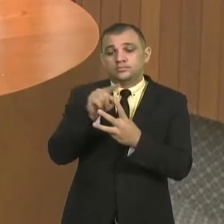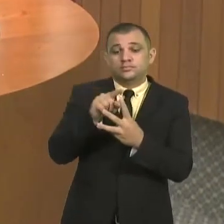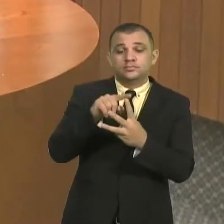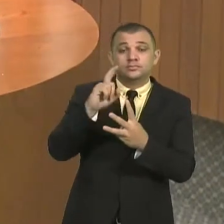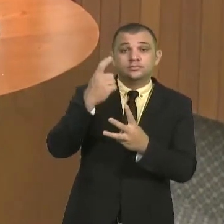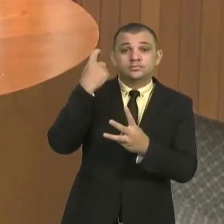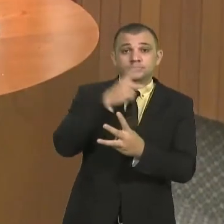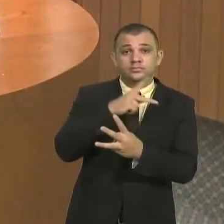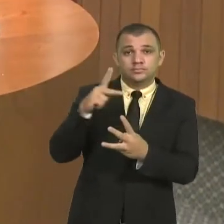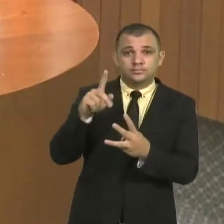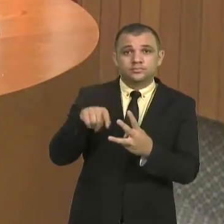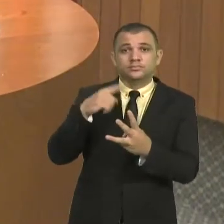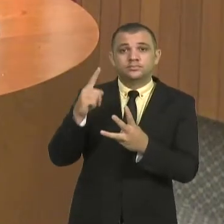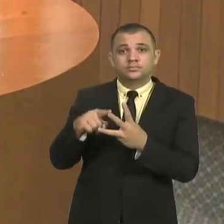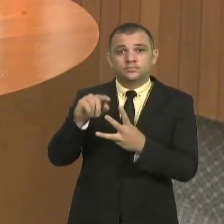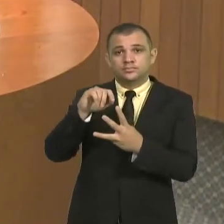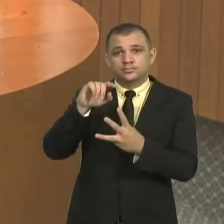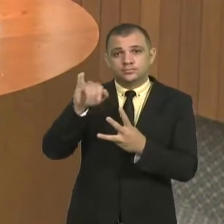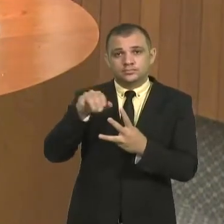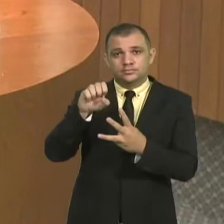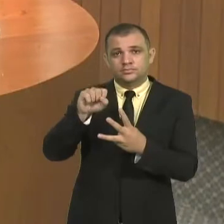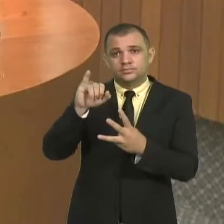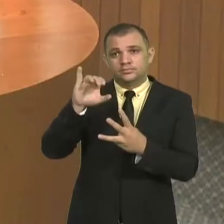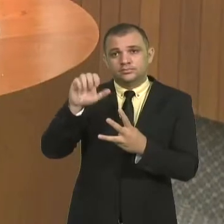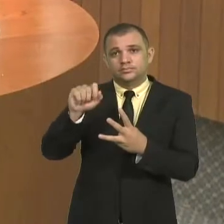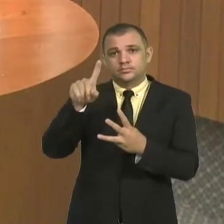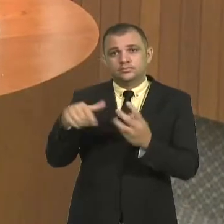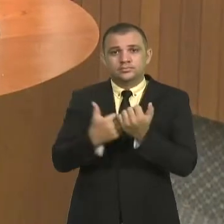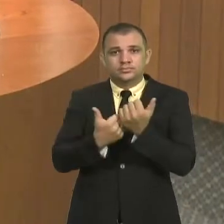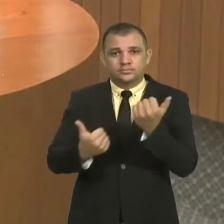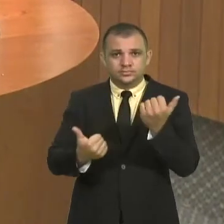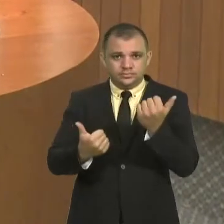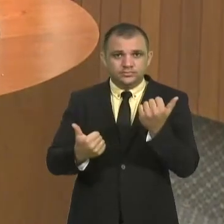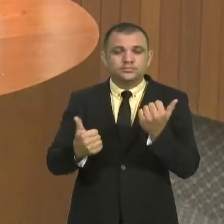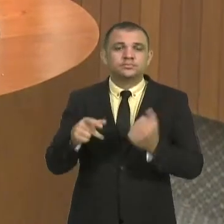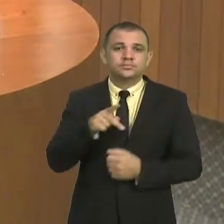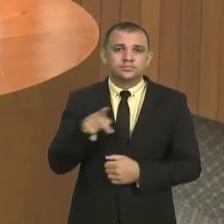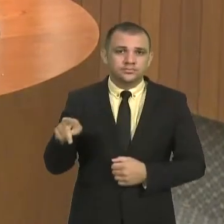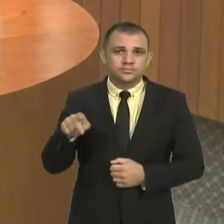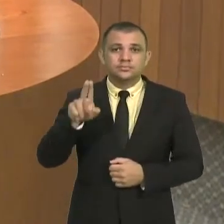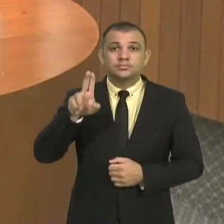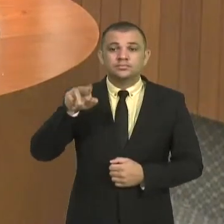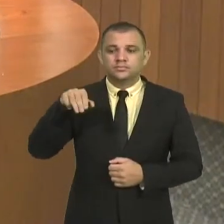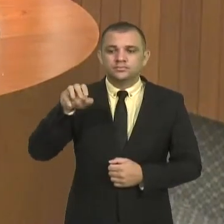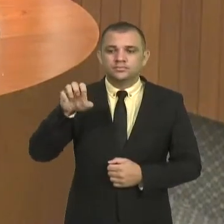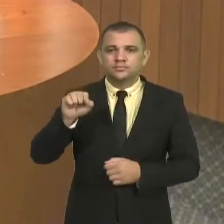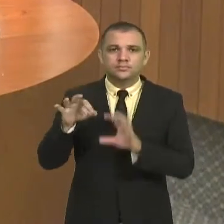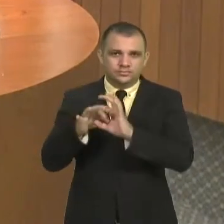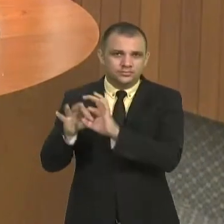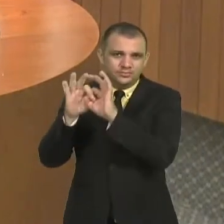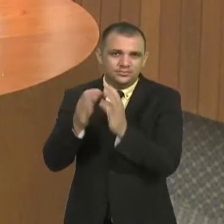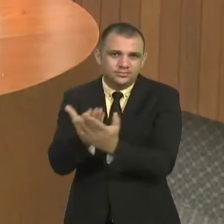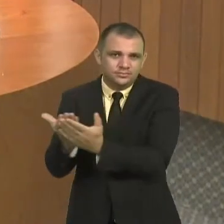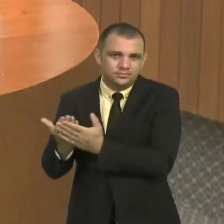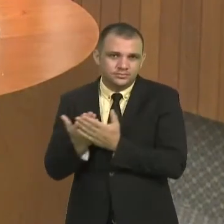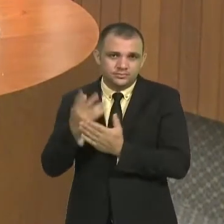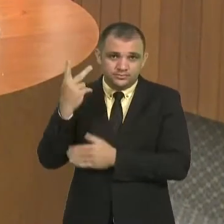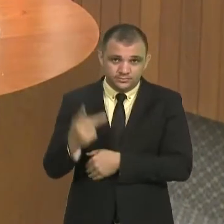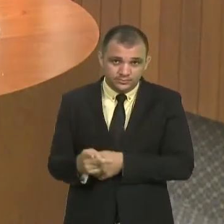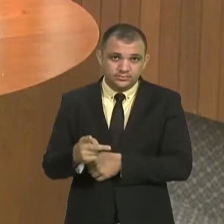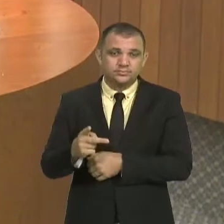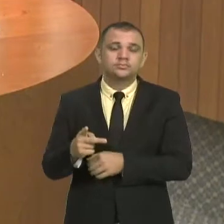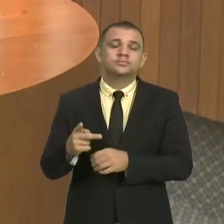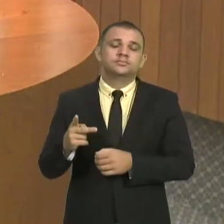ali, exatamente vice-presidente da UMES, ali de Davinópolis. E o governo, através da Secretaria de